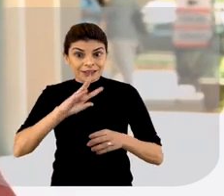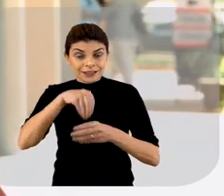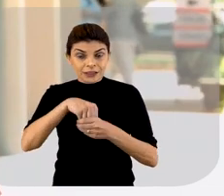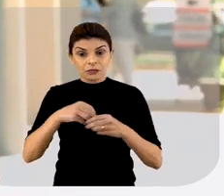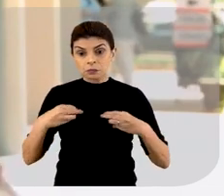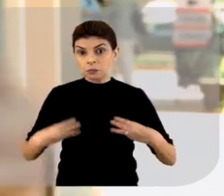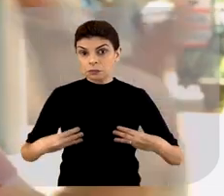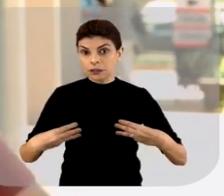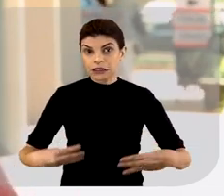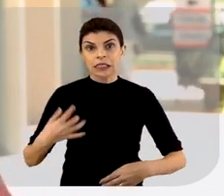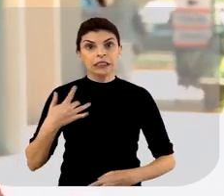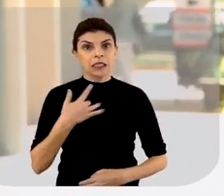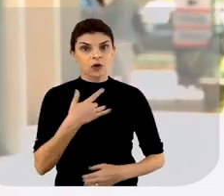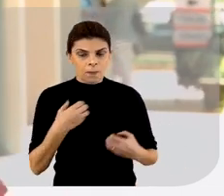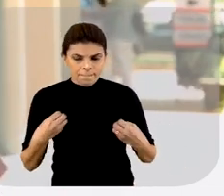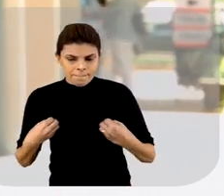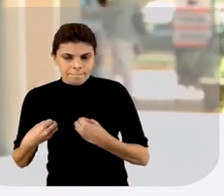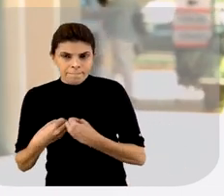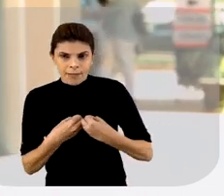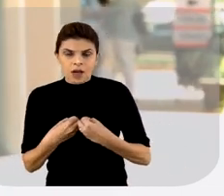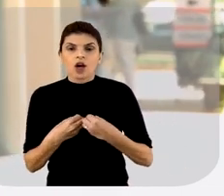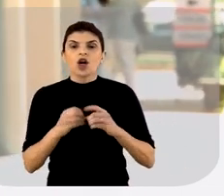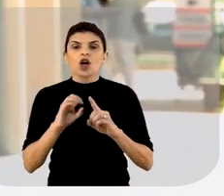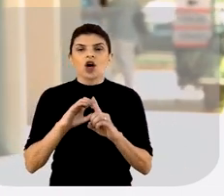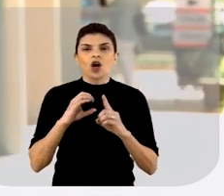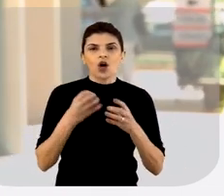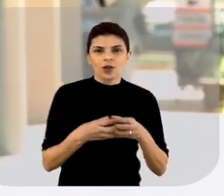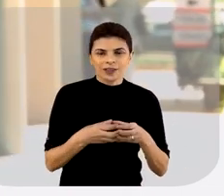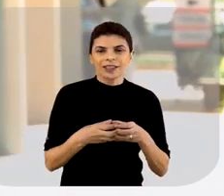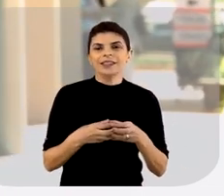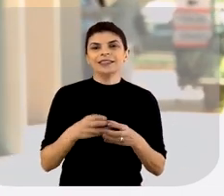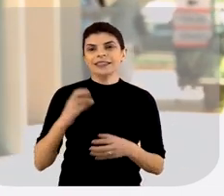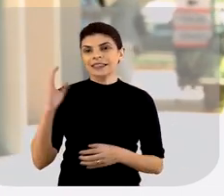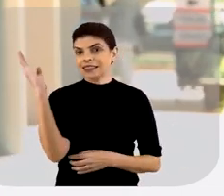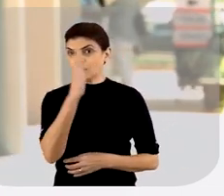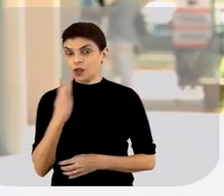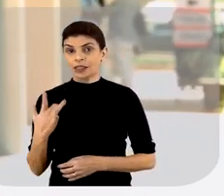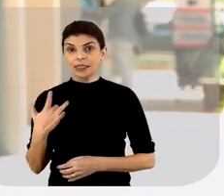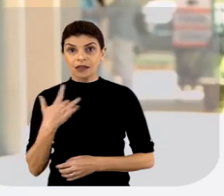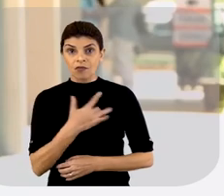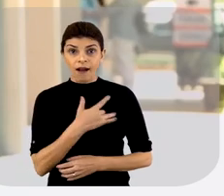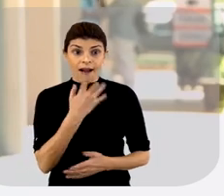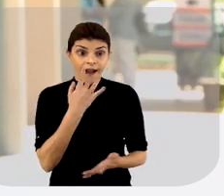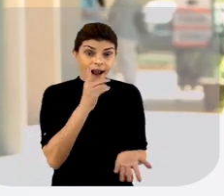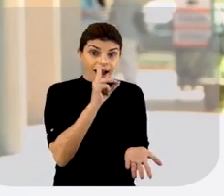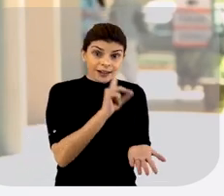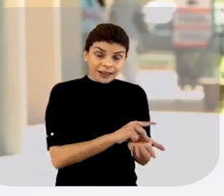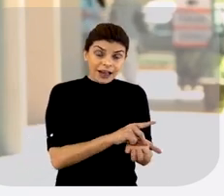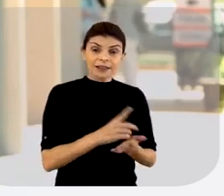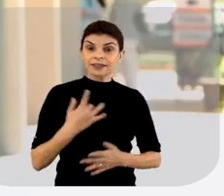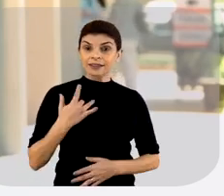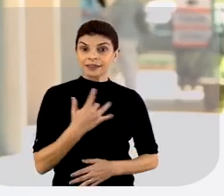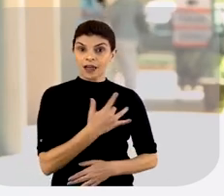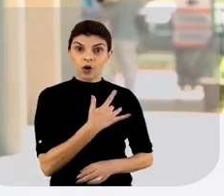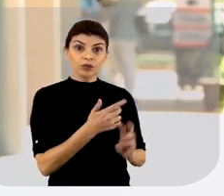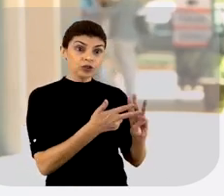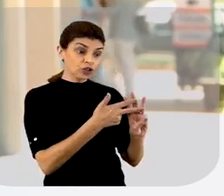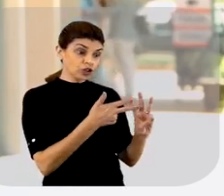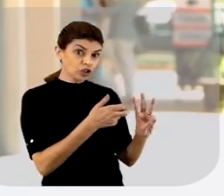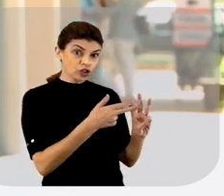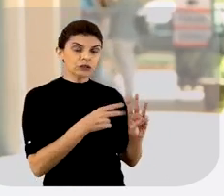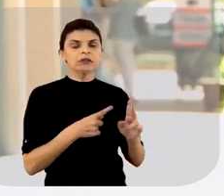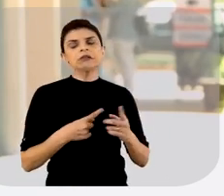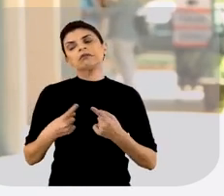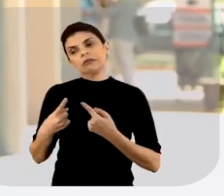Ministério da Saúde, próximo ao Conselho Nacional de Saúde, colocando a realidade da situação da saúde indígena e tal. E